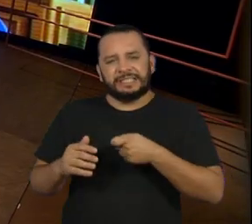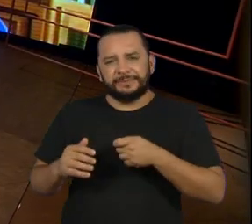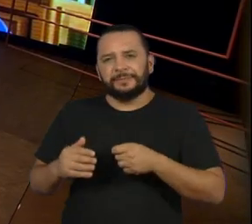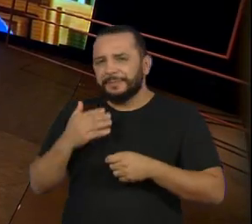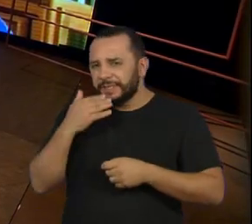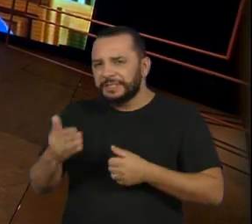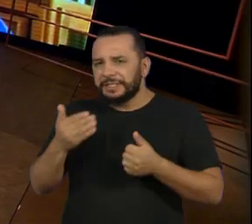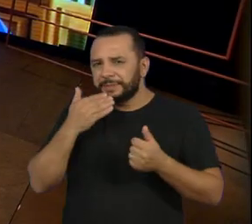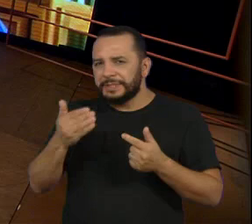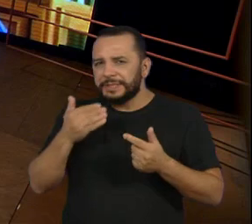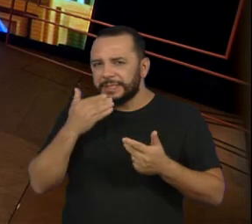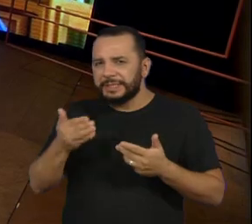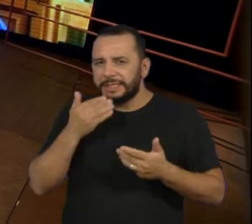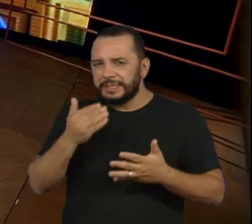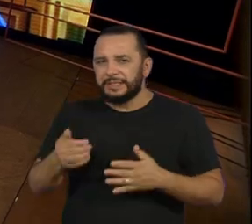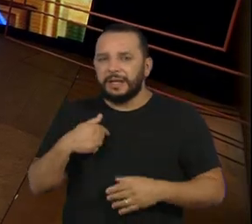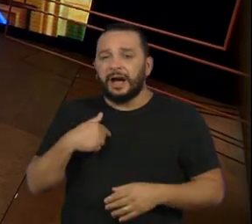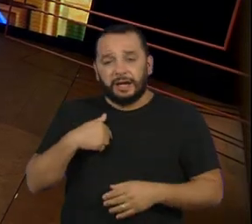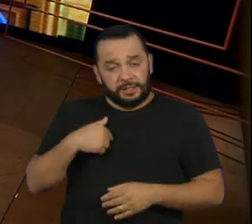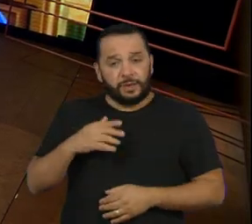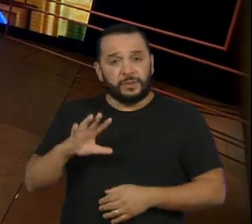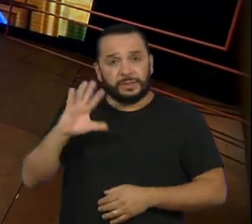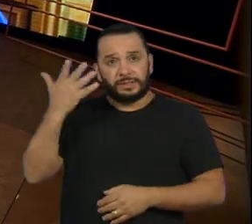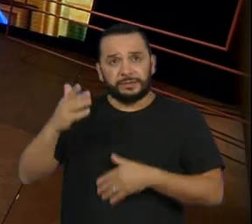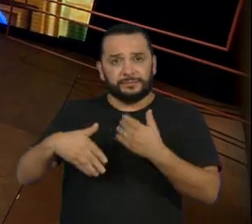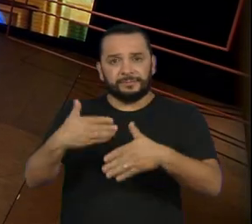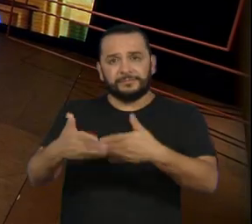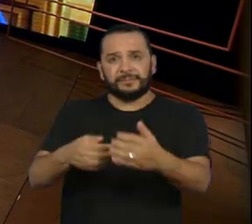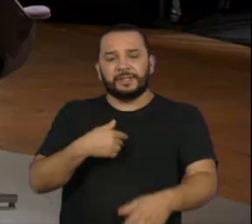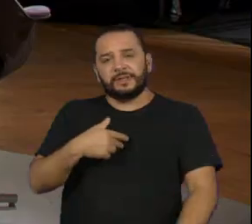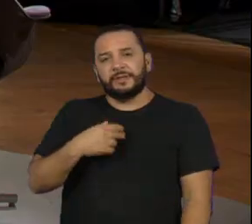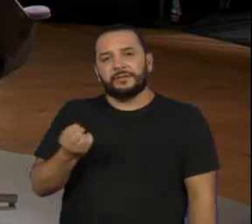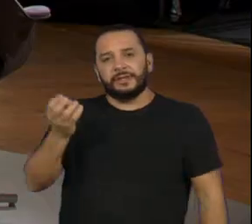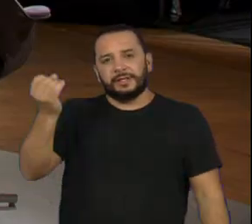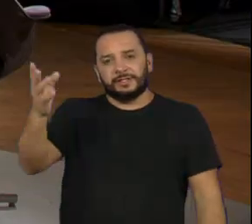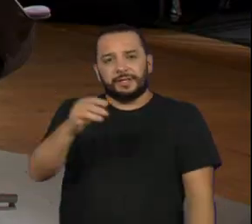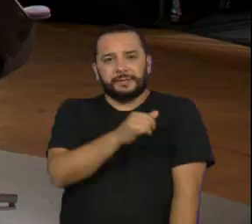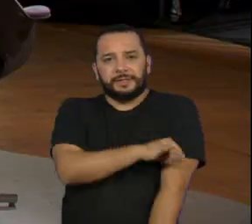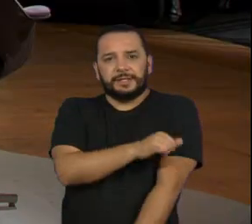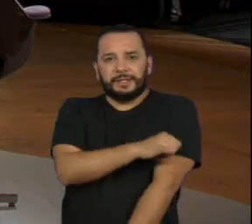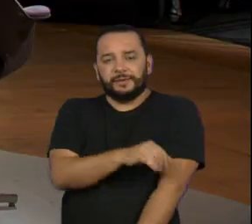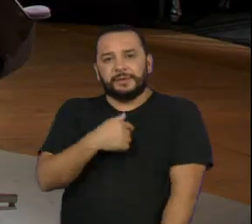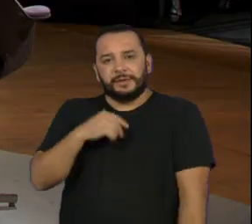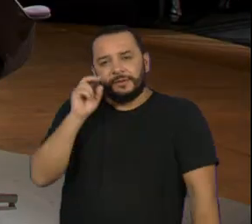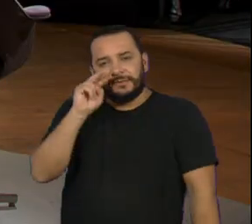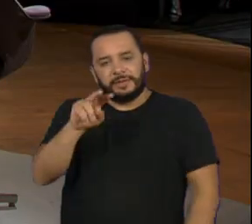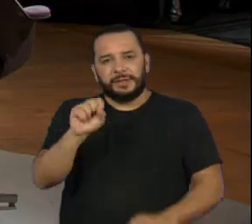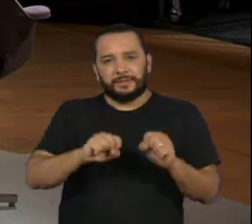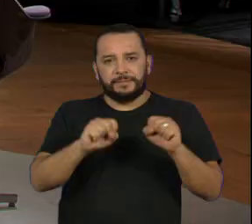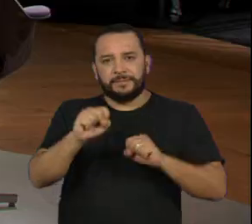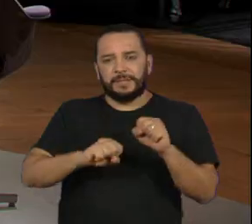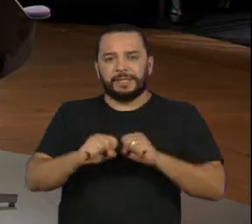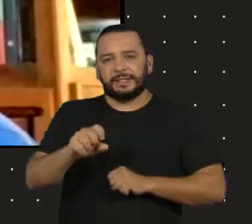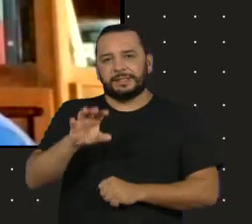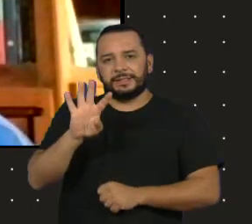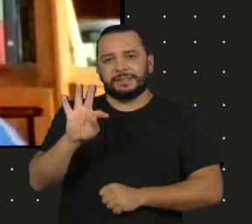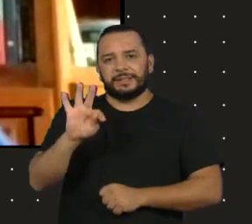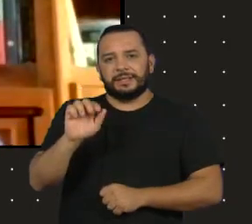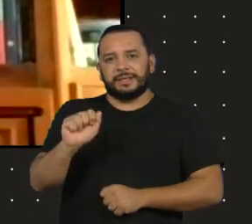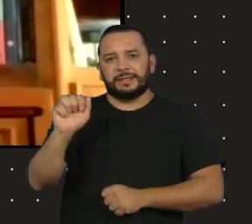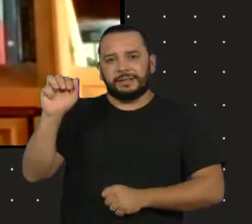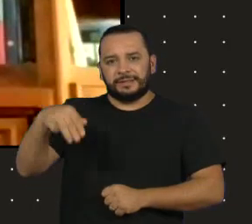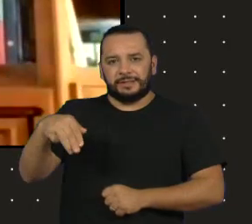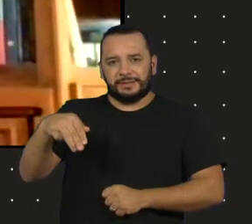um dia, viajando para o Rio, eu ouvi o slogan da TAM,